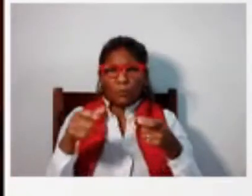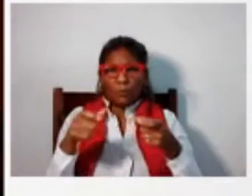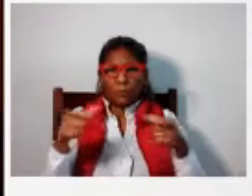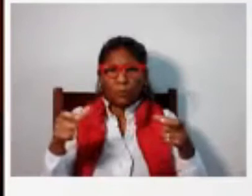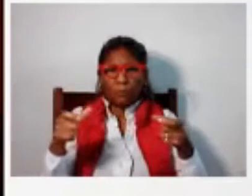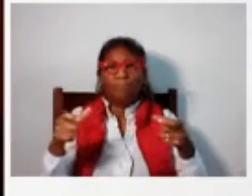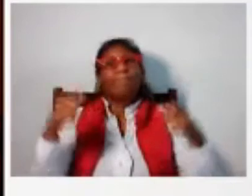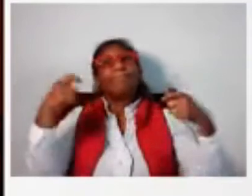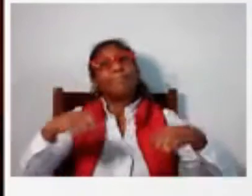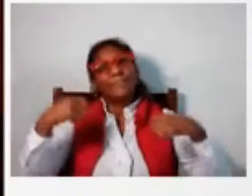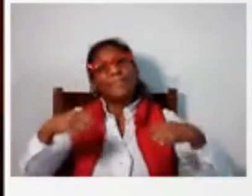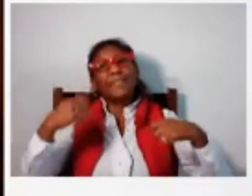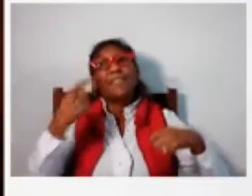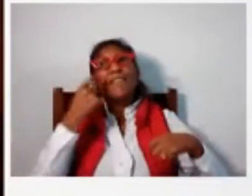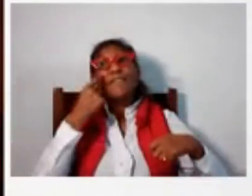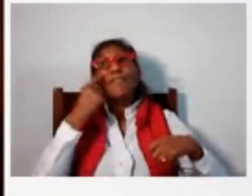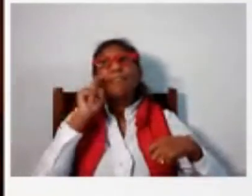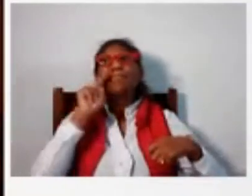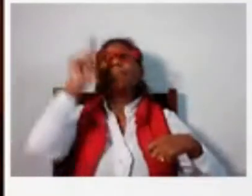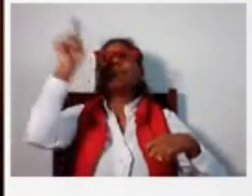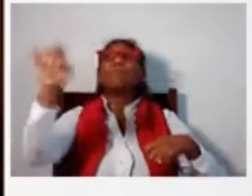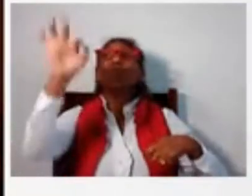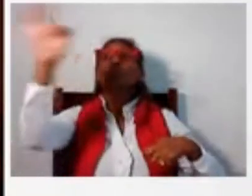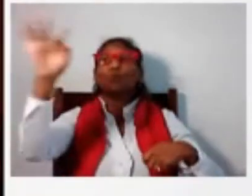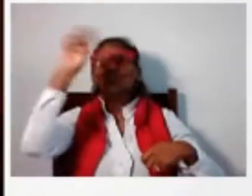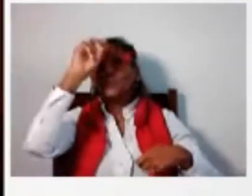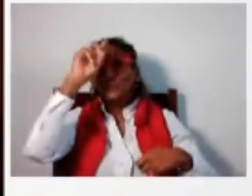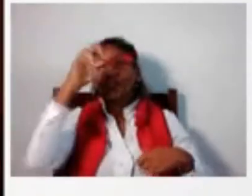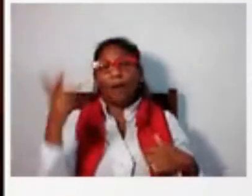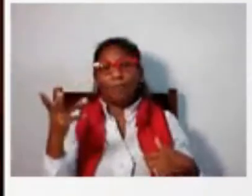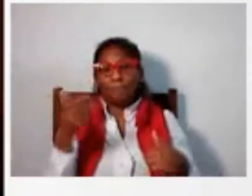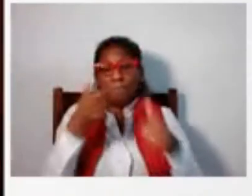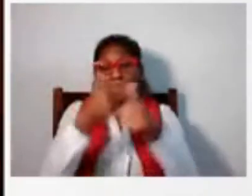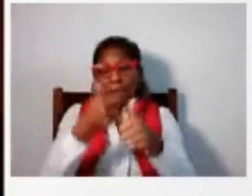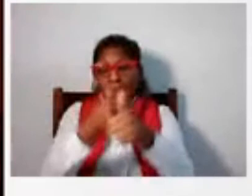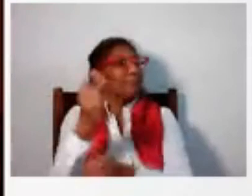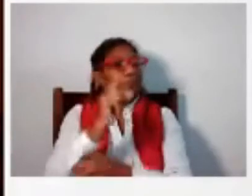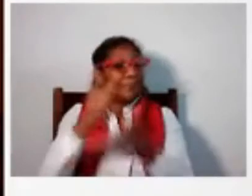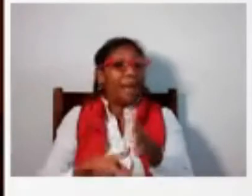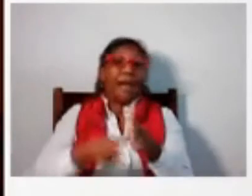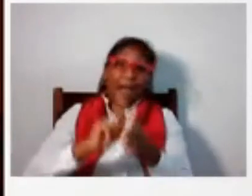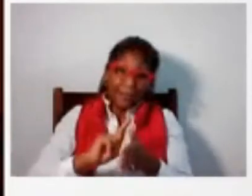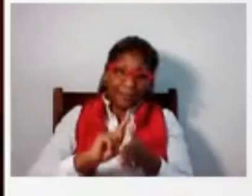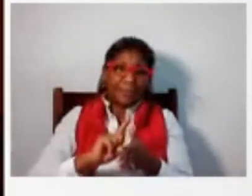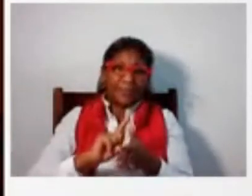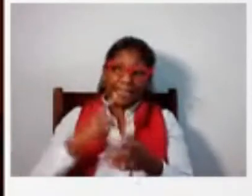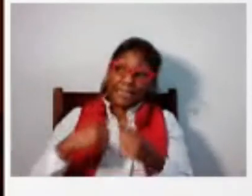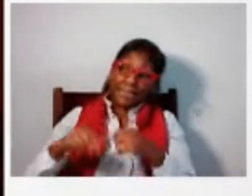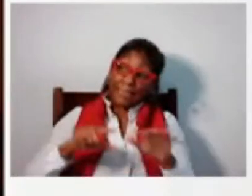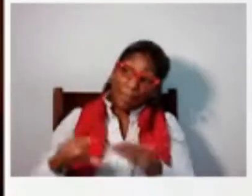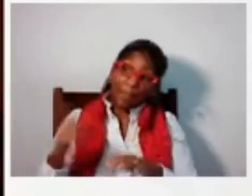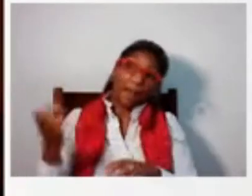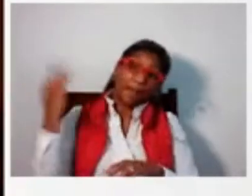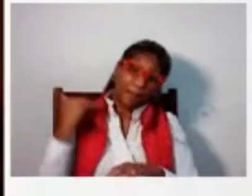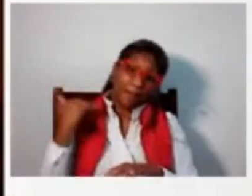de tendência de internações do que na forma como estavam computados até a semana anterior,